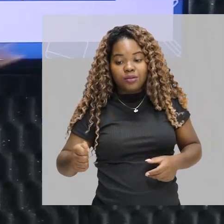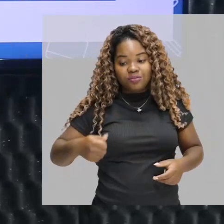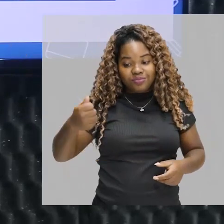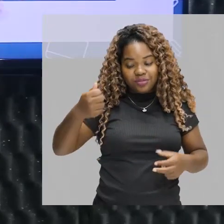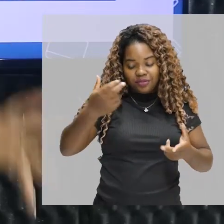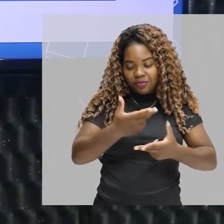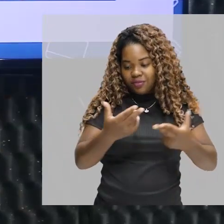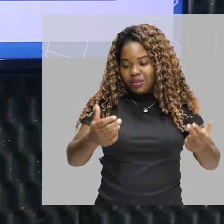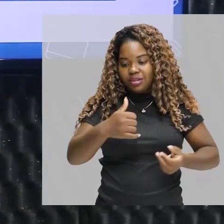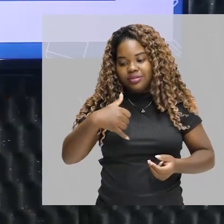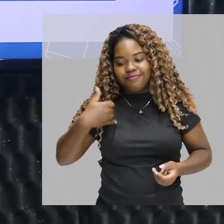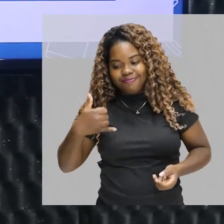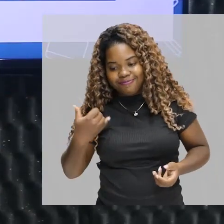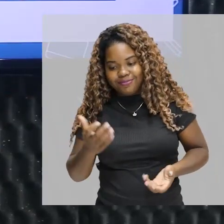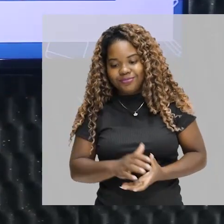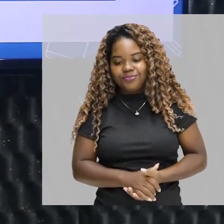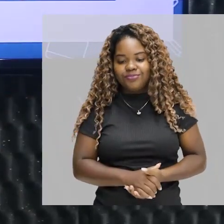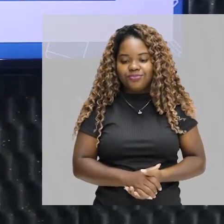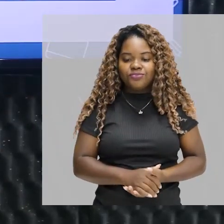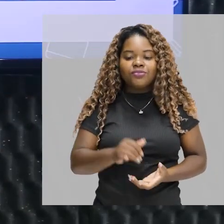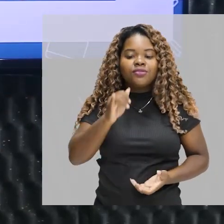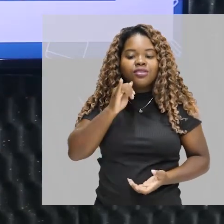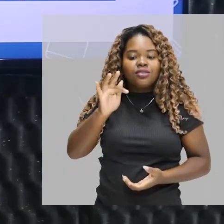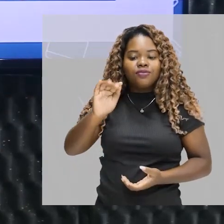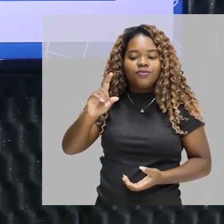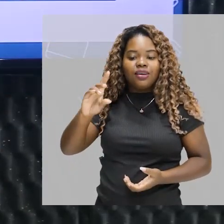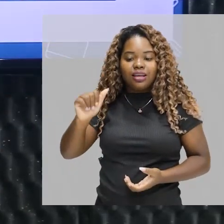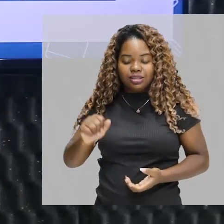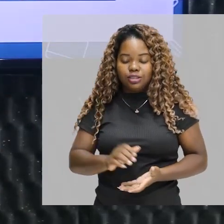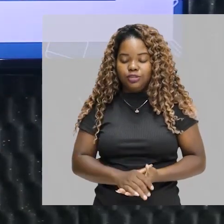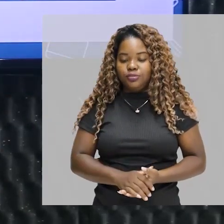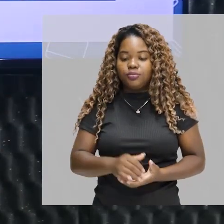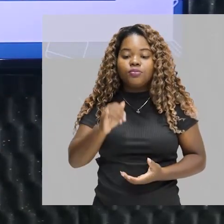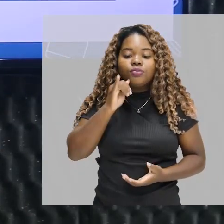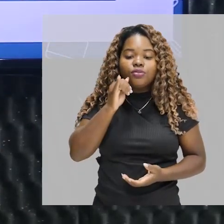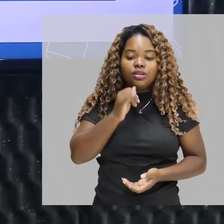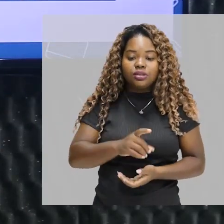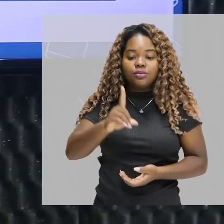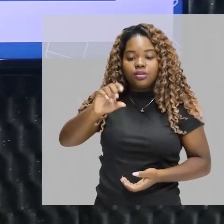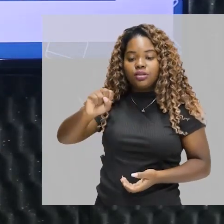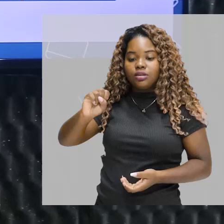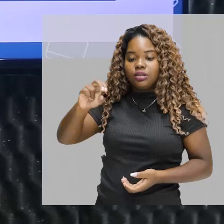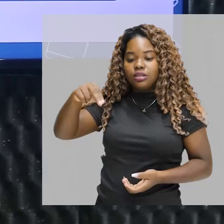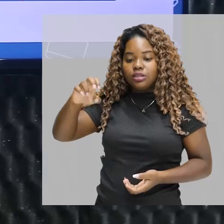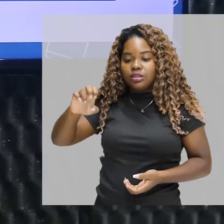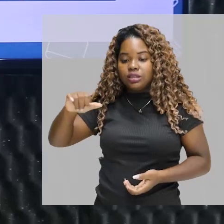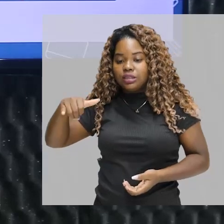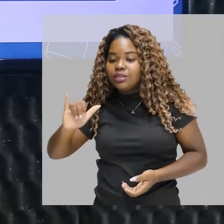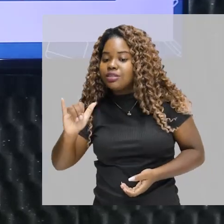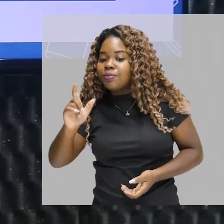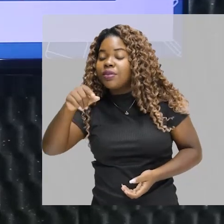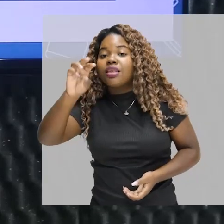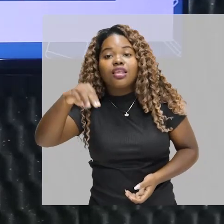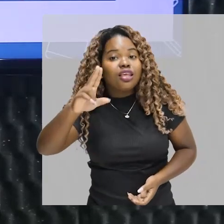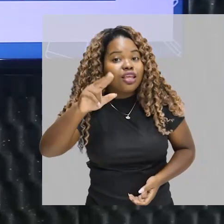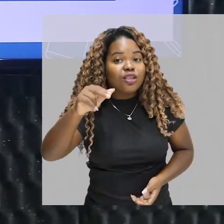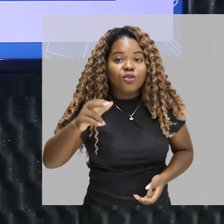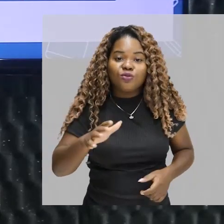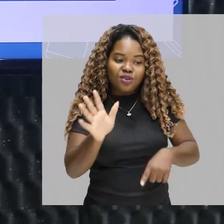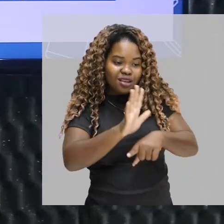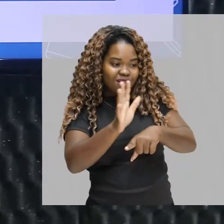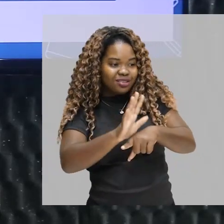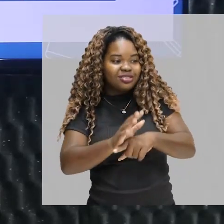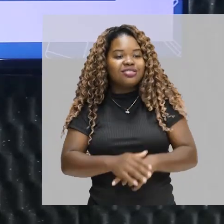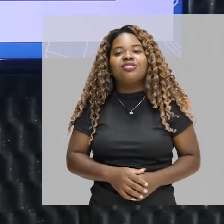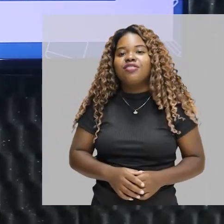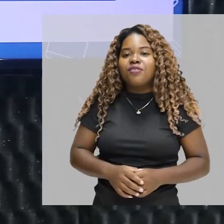idades ao redor do mundo. Por exemplo, os contos da Disney, né? Contos de fada da Disney. Quem nunca assistiu A Bela Adormecida?